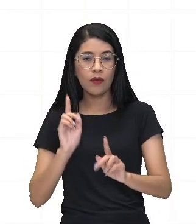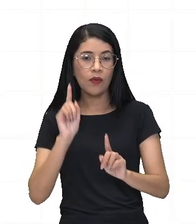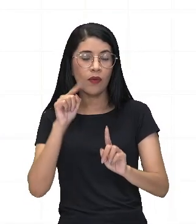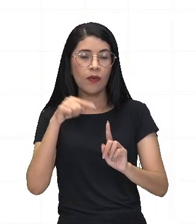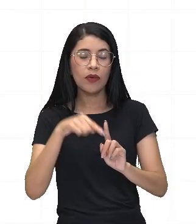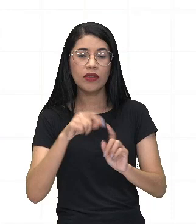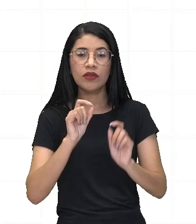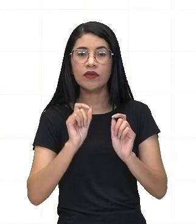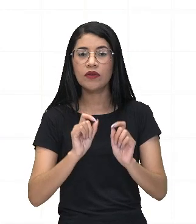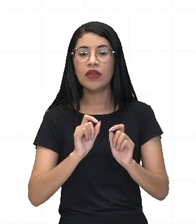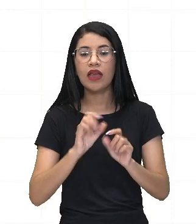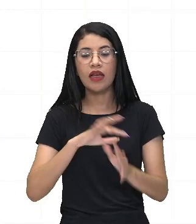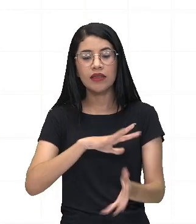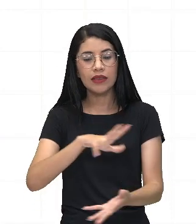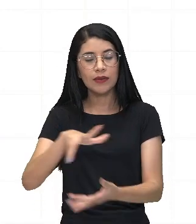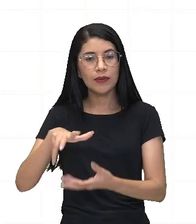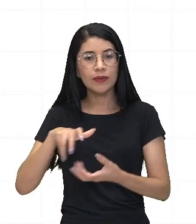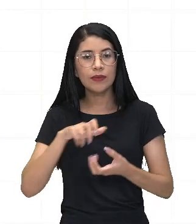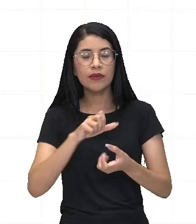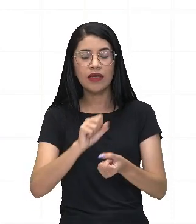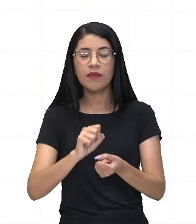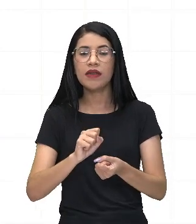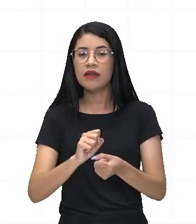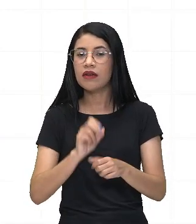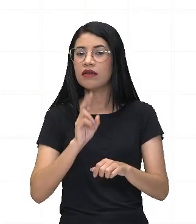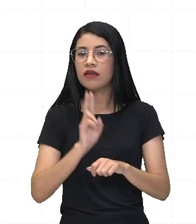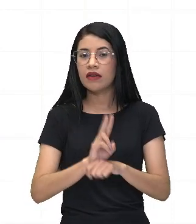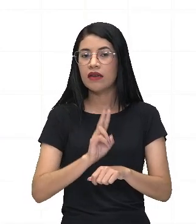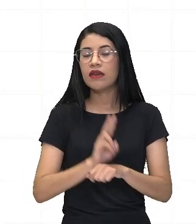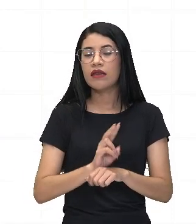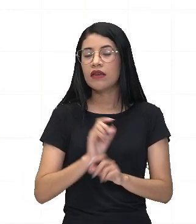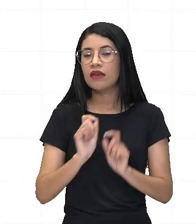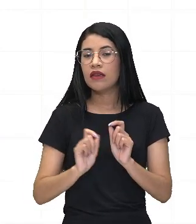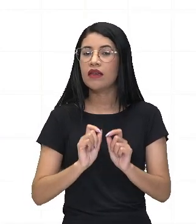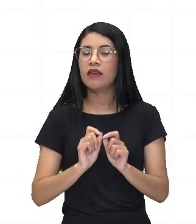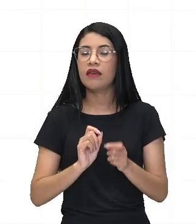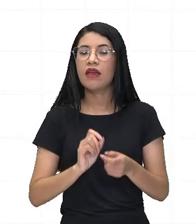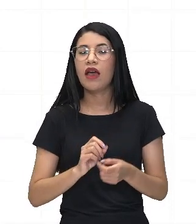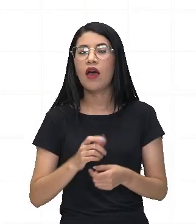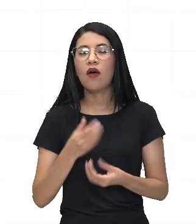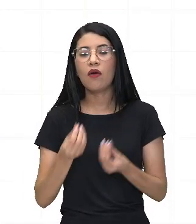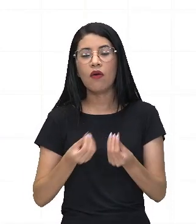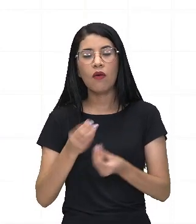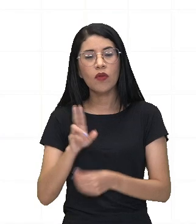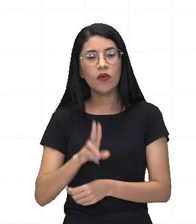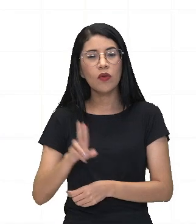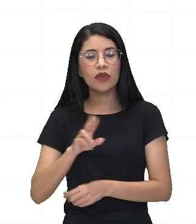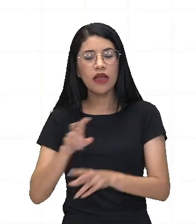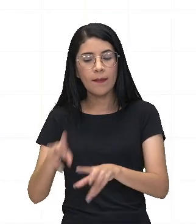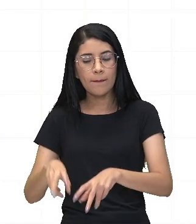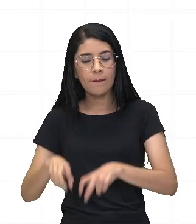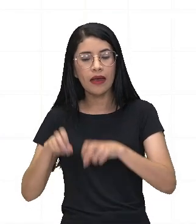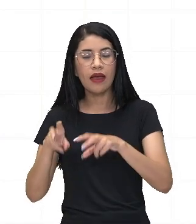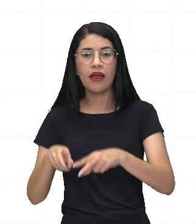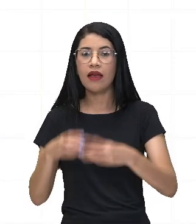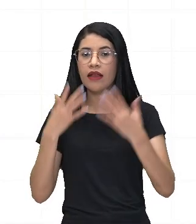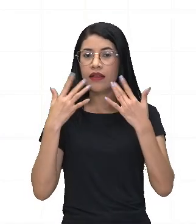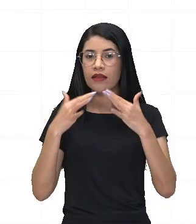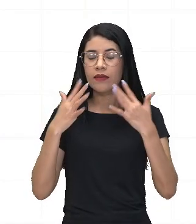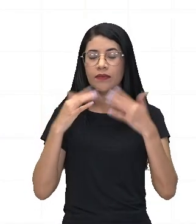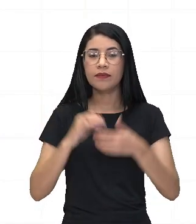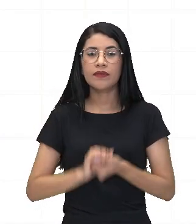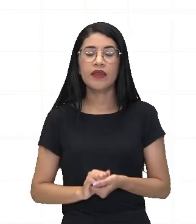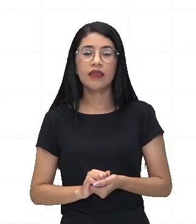desenvolvimento sustentável, né, a conservação dos nossos recursos naturais. Então, o